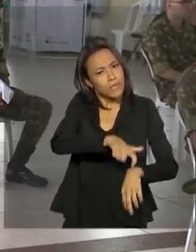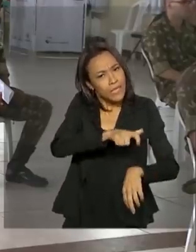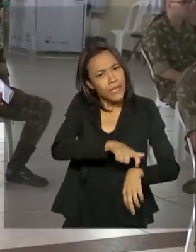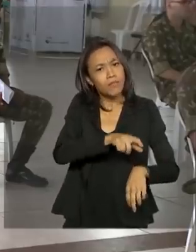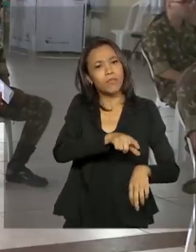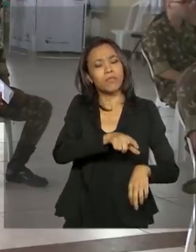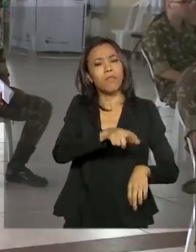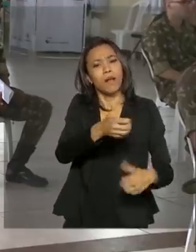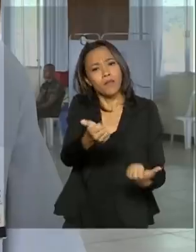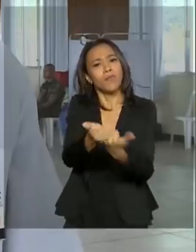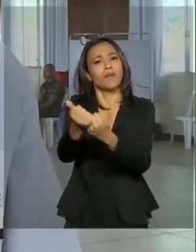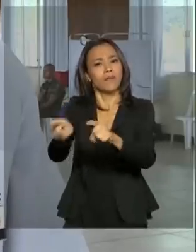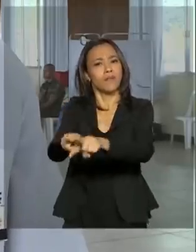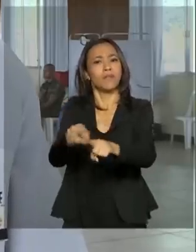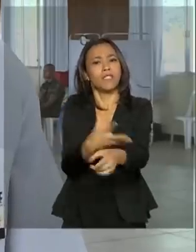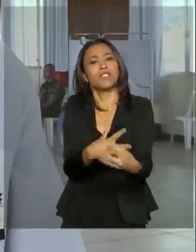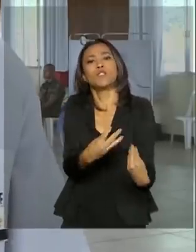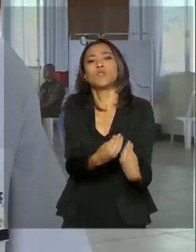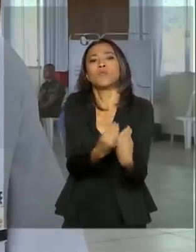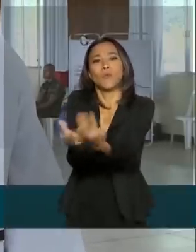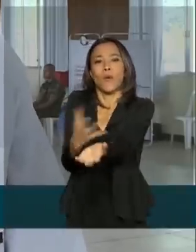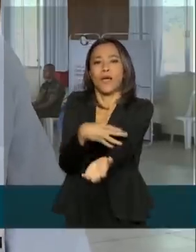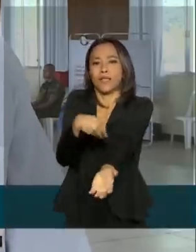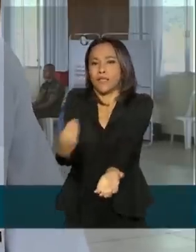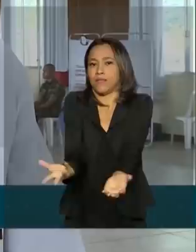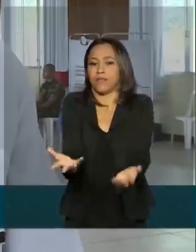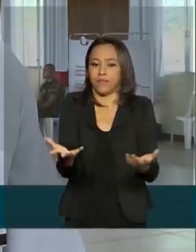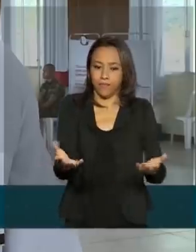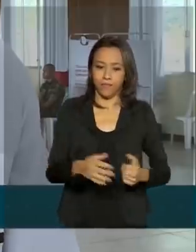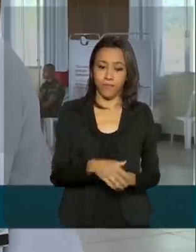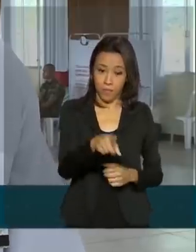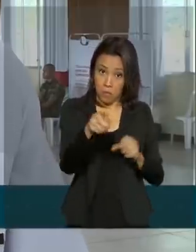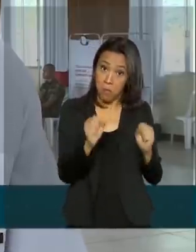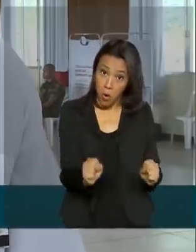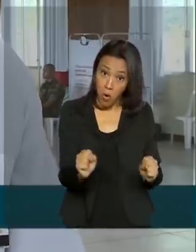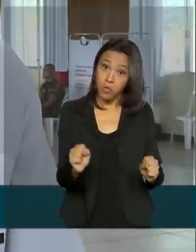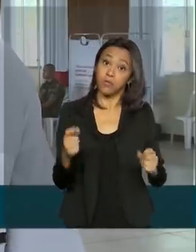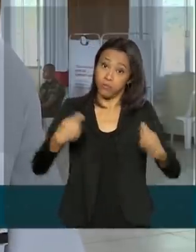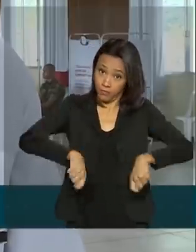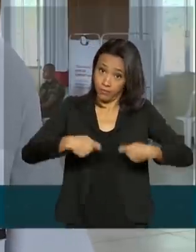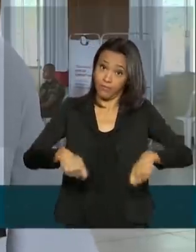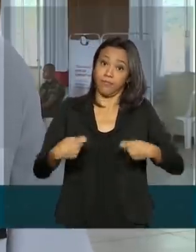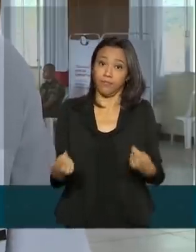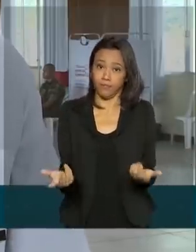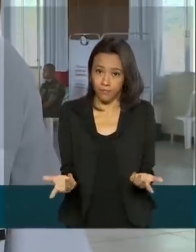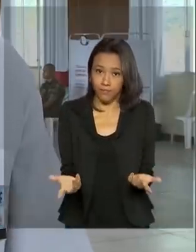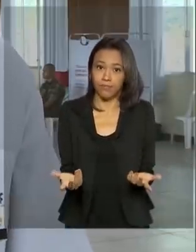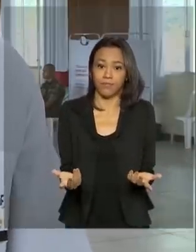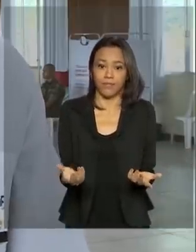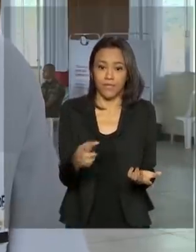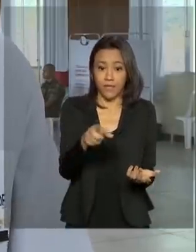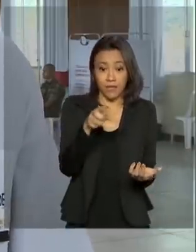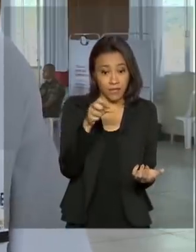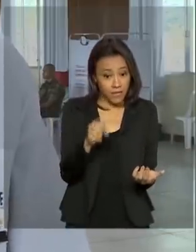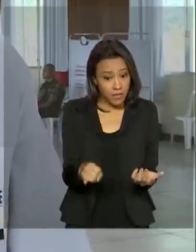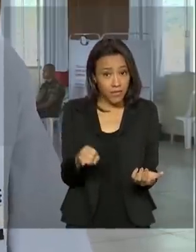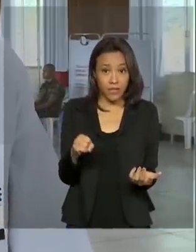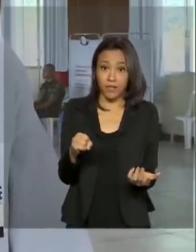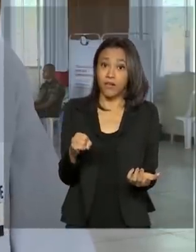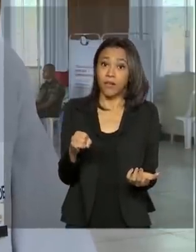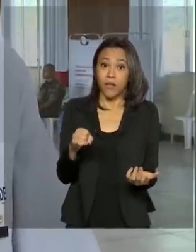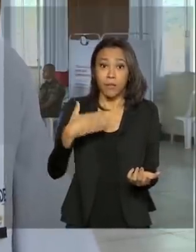para colaborar também. Pode, eu diria até mais, deve atuar, porque se continua